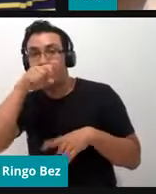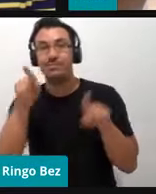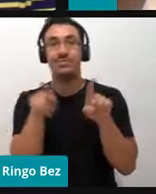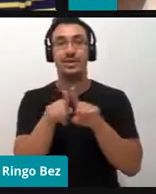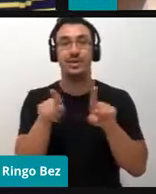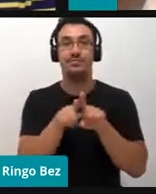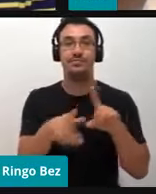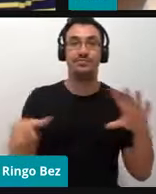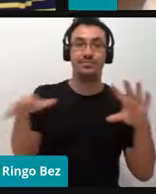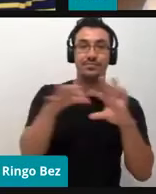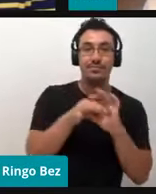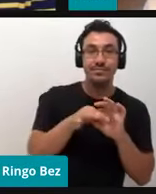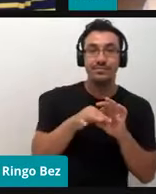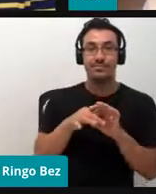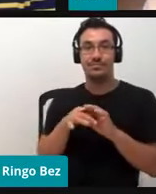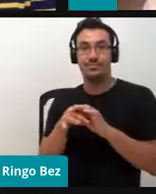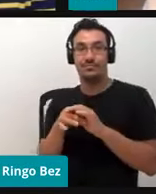questão